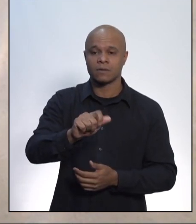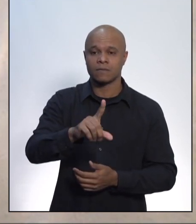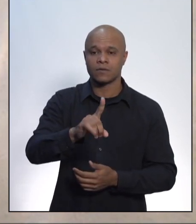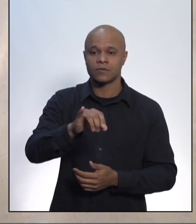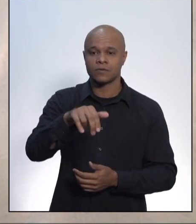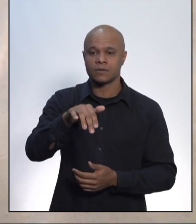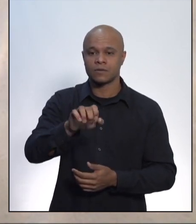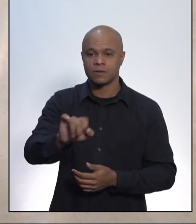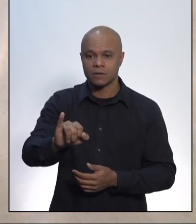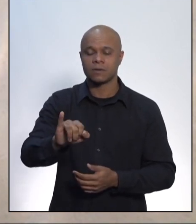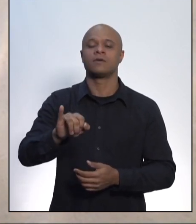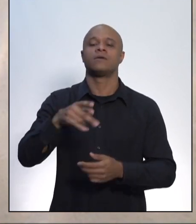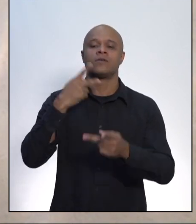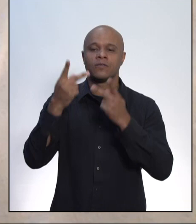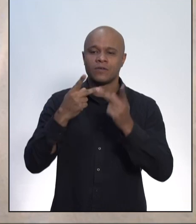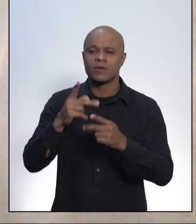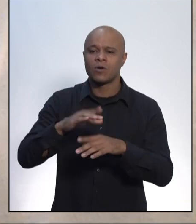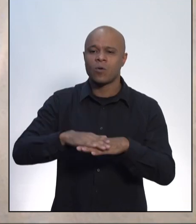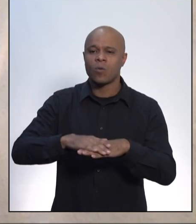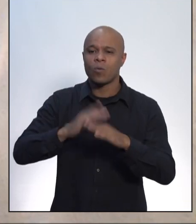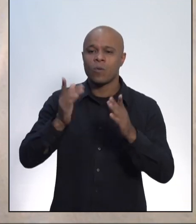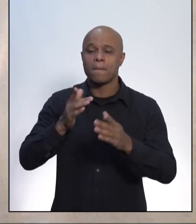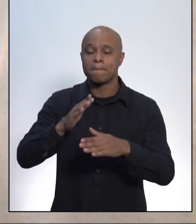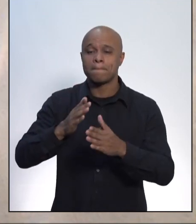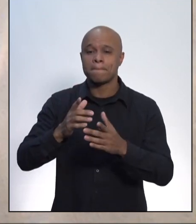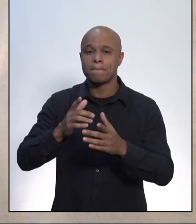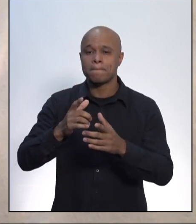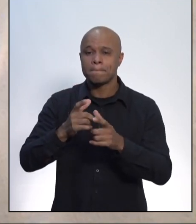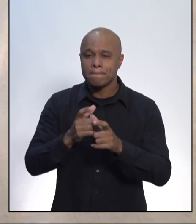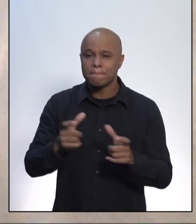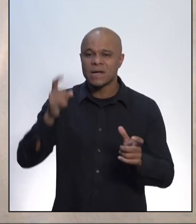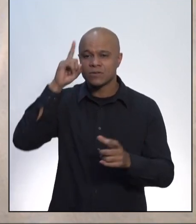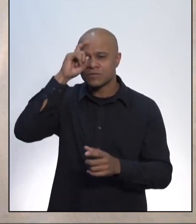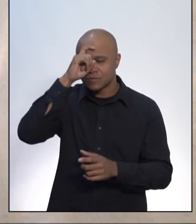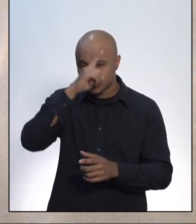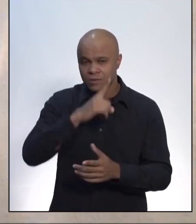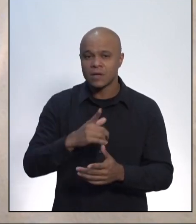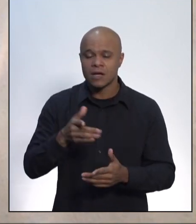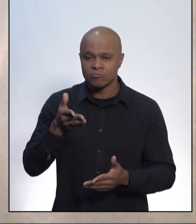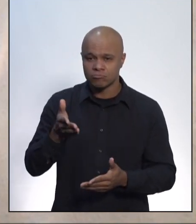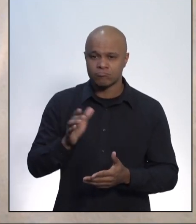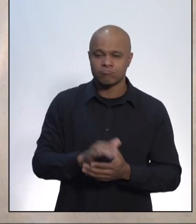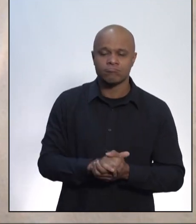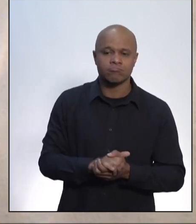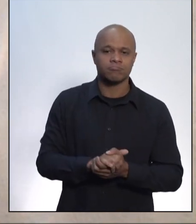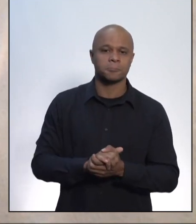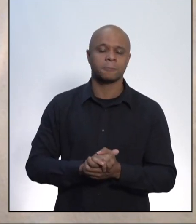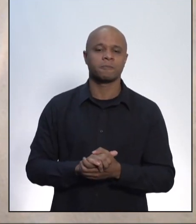maior dificuldade que vocês enfrentaram na carreira? Eu vou começar e passo para o Bruno.